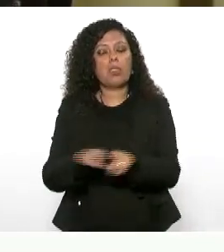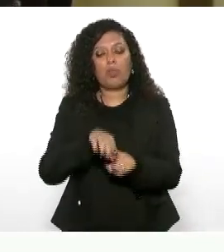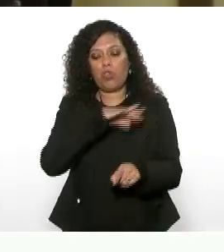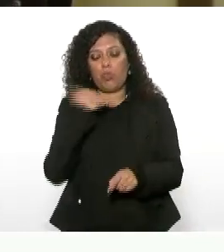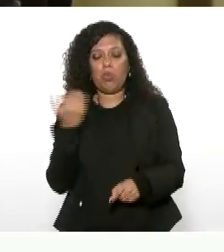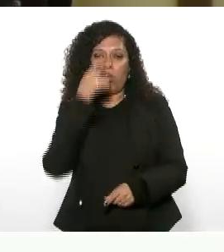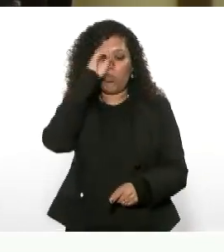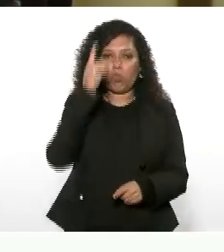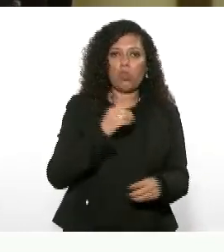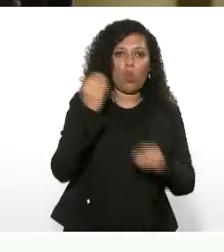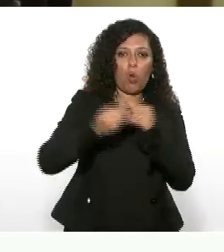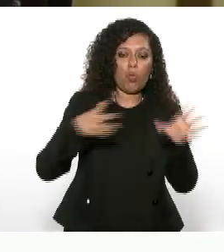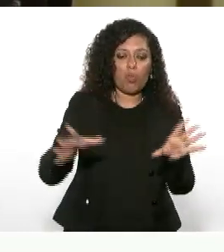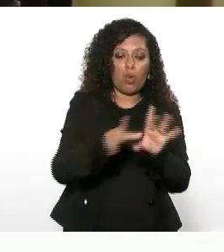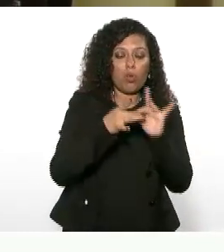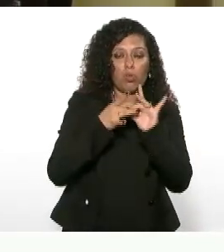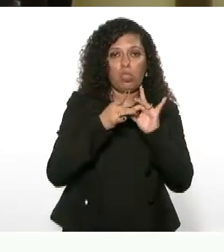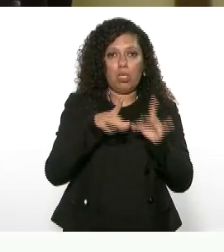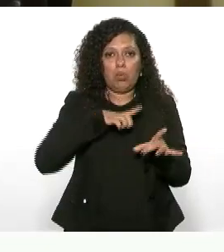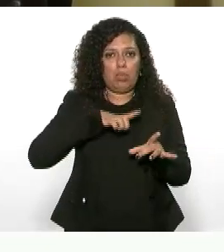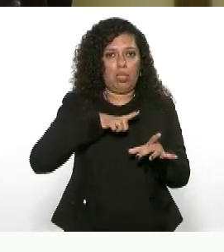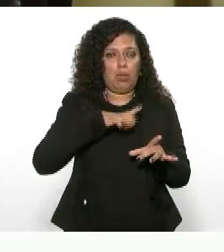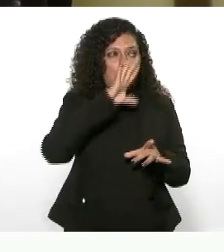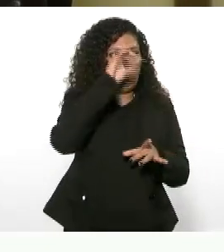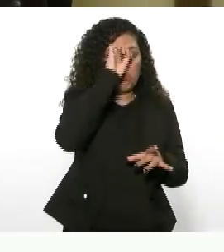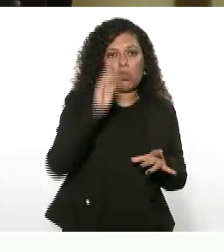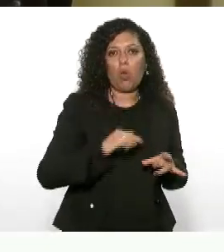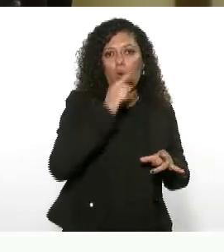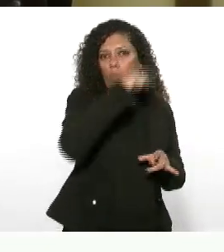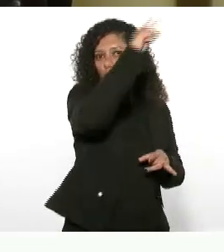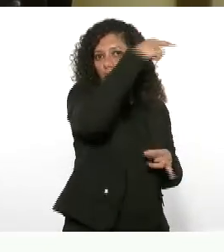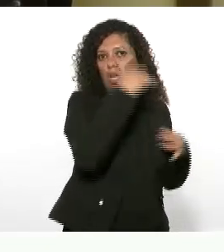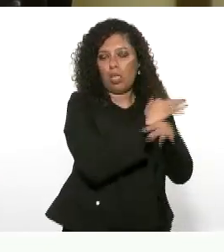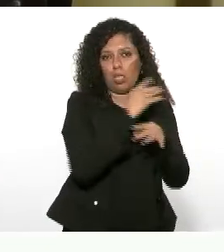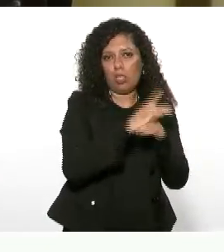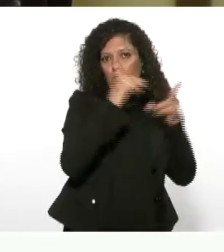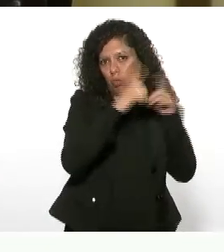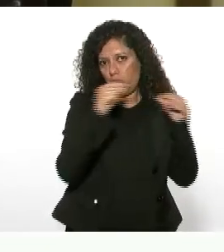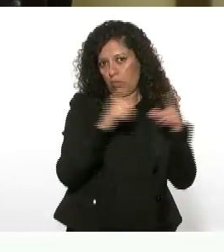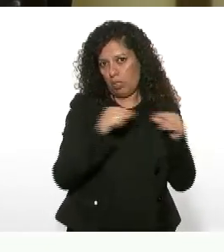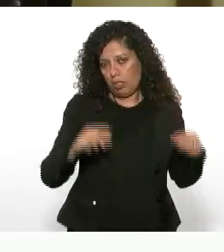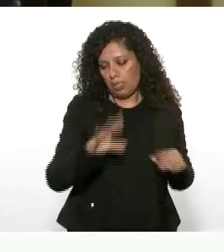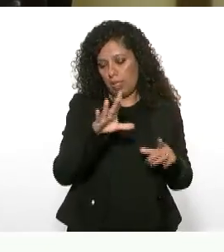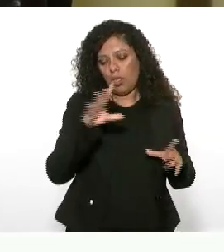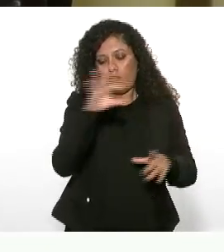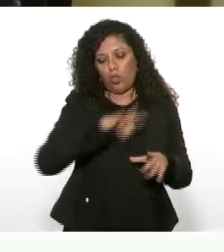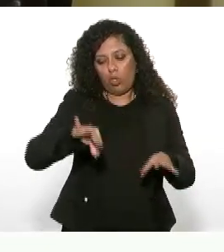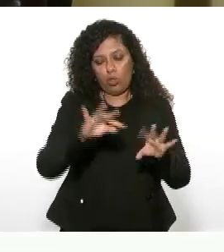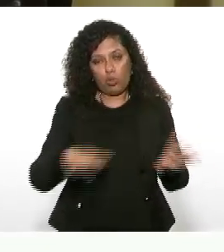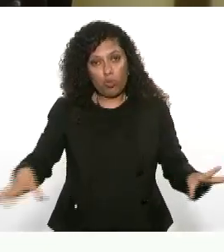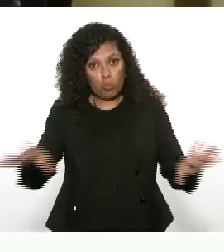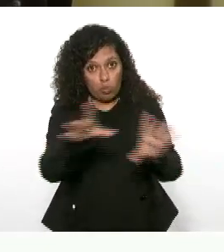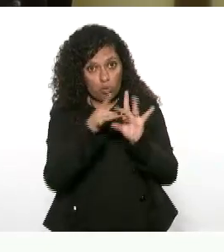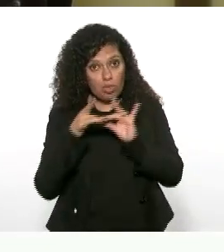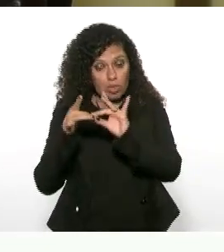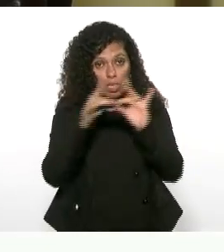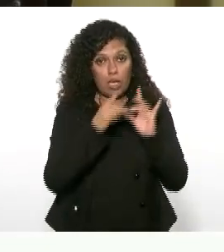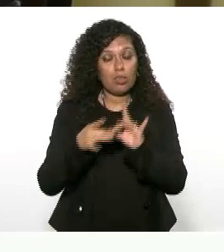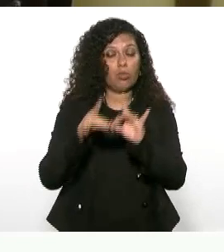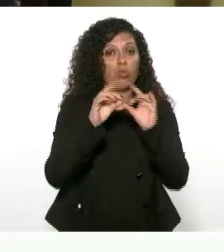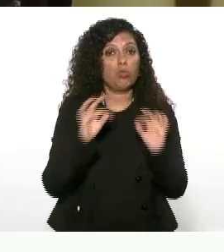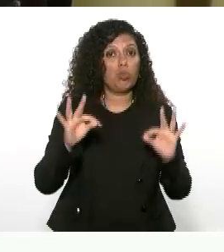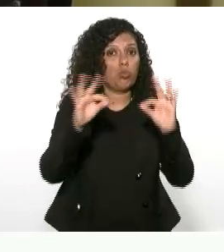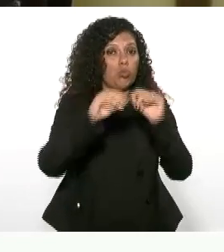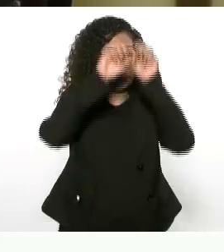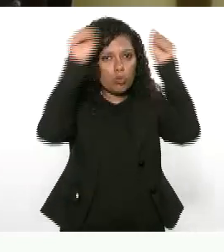não sei aonde está isso em Brasília, mas se houver necessidade de integrarmos o nosso sistema para avançarmos